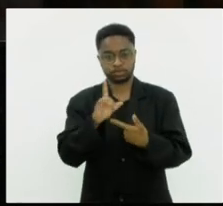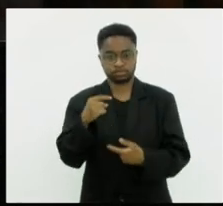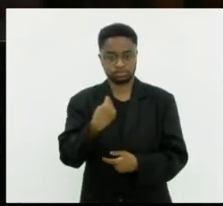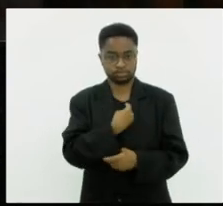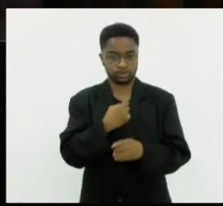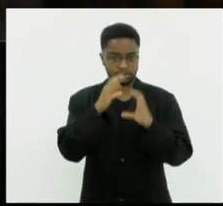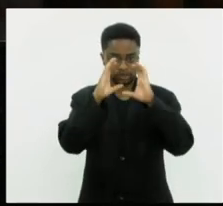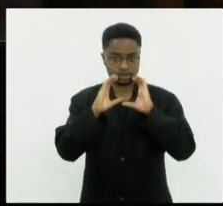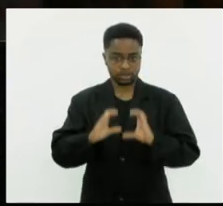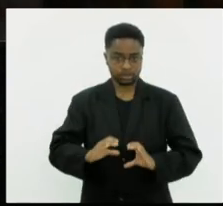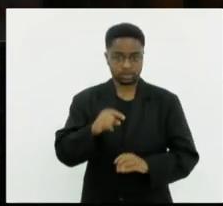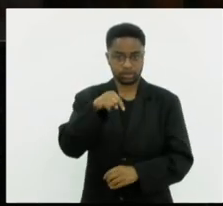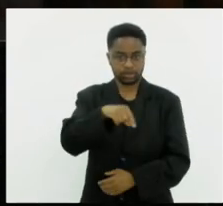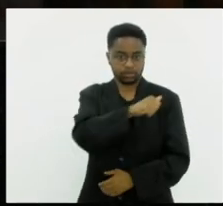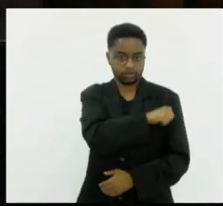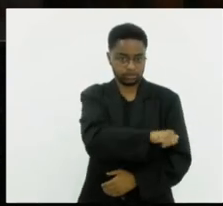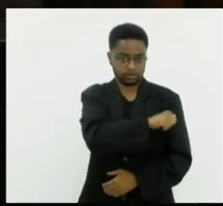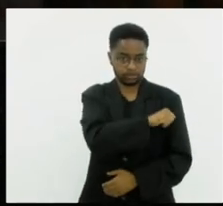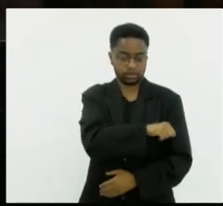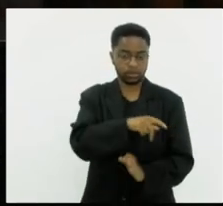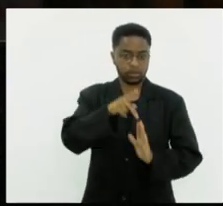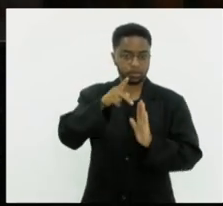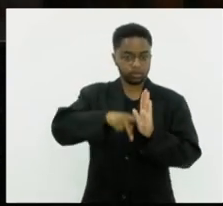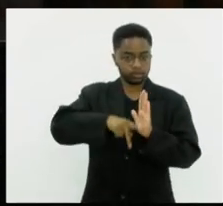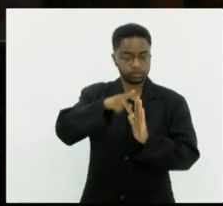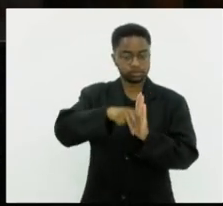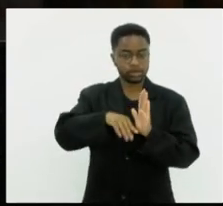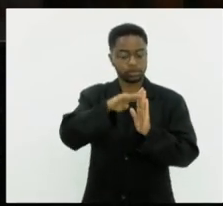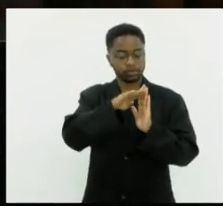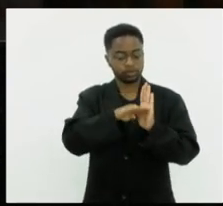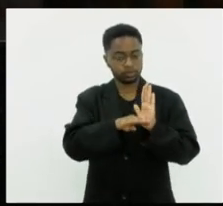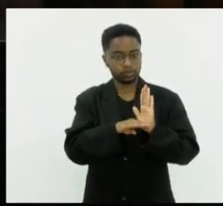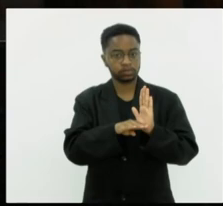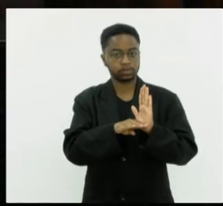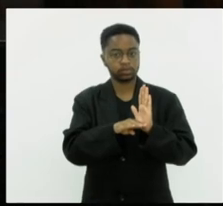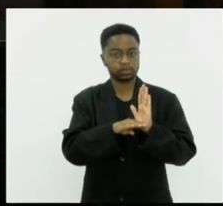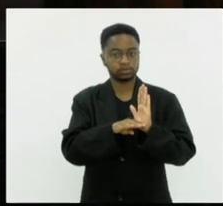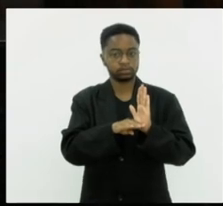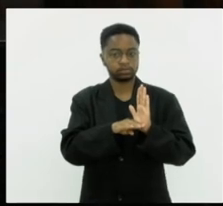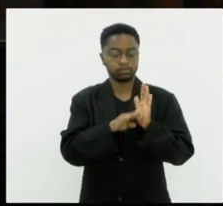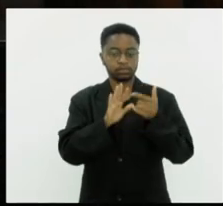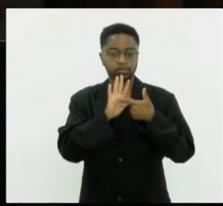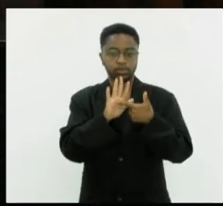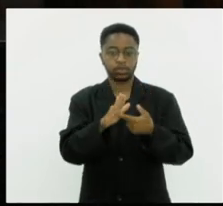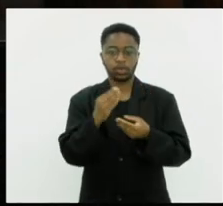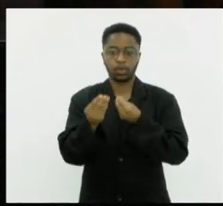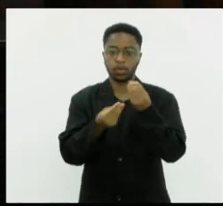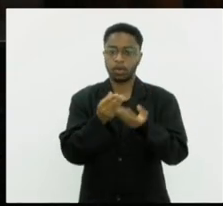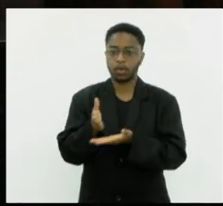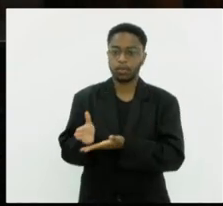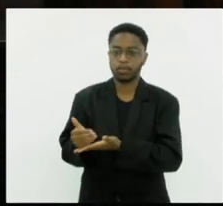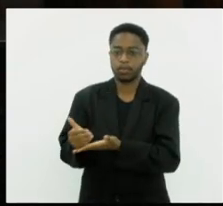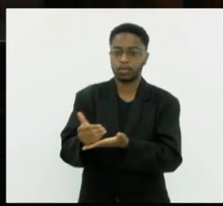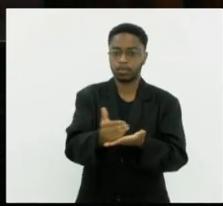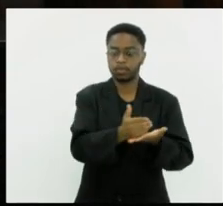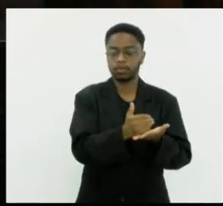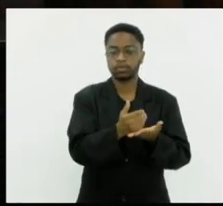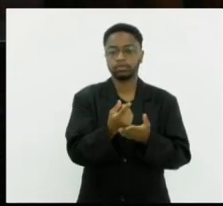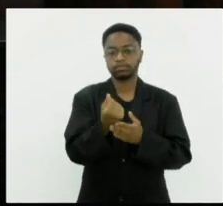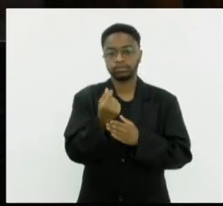cidadãs fluminenses, um projeto, um programa que fale de arrecadação, que fale